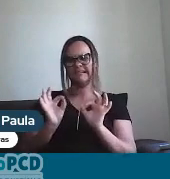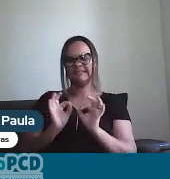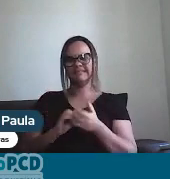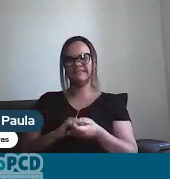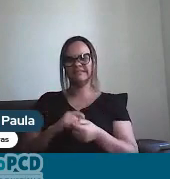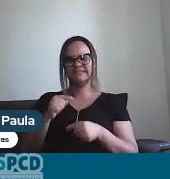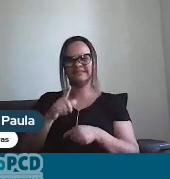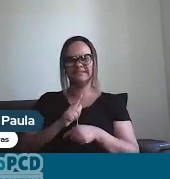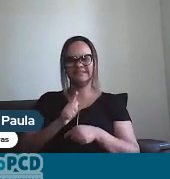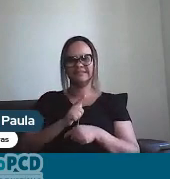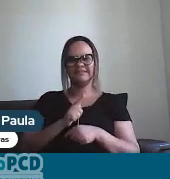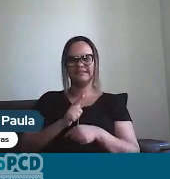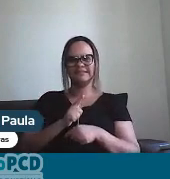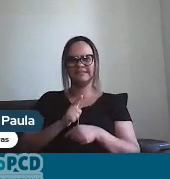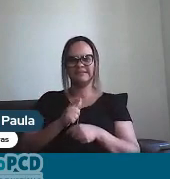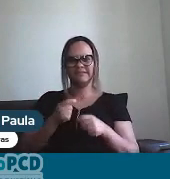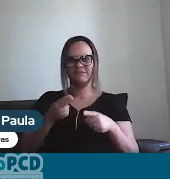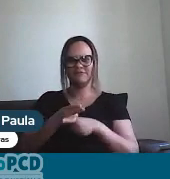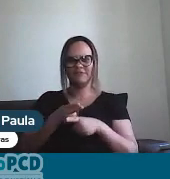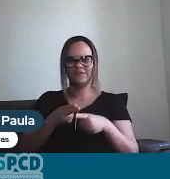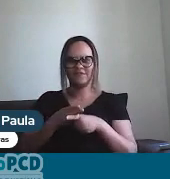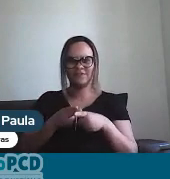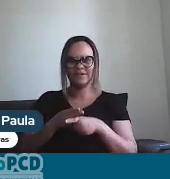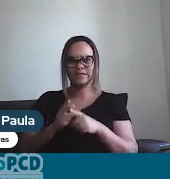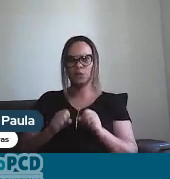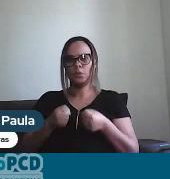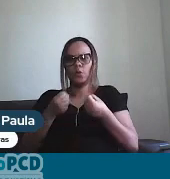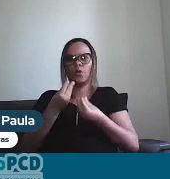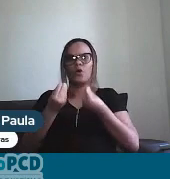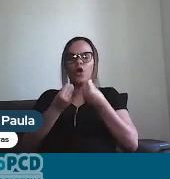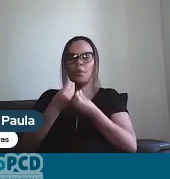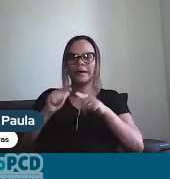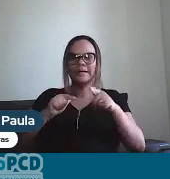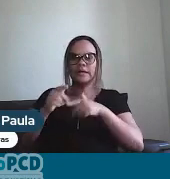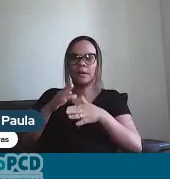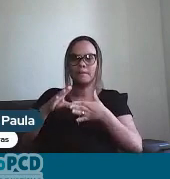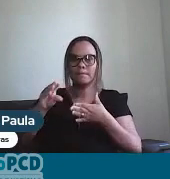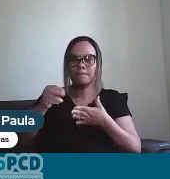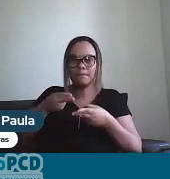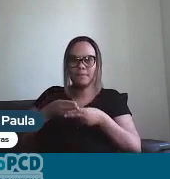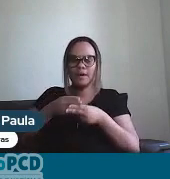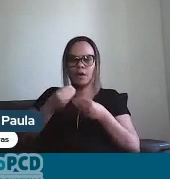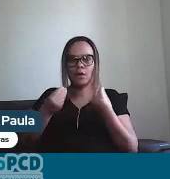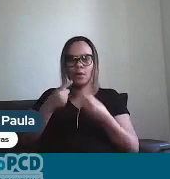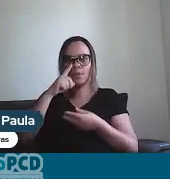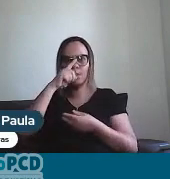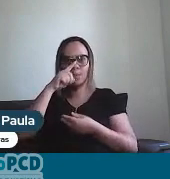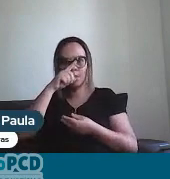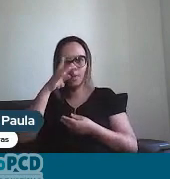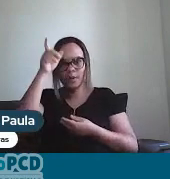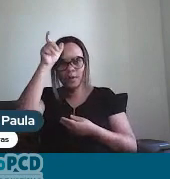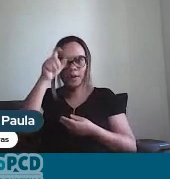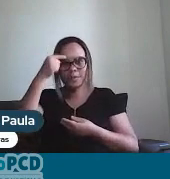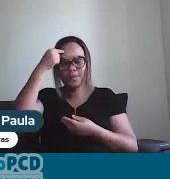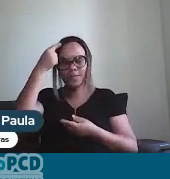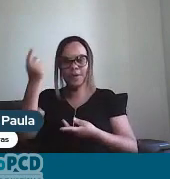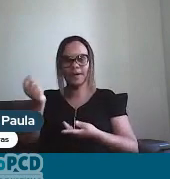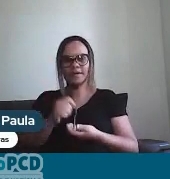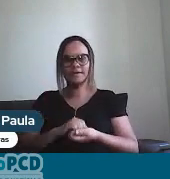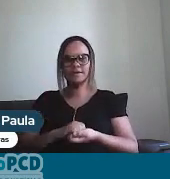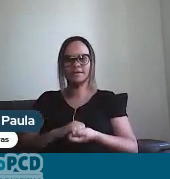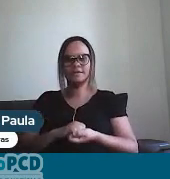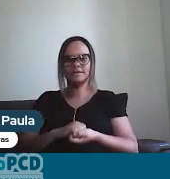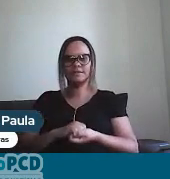aqui tem faca, a pessoa não vai poder mexer com faca, não é perigoso? Por que que as pessoas pensam isso?